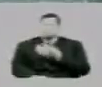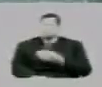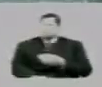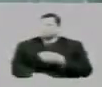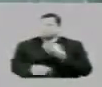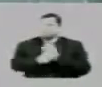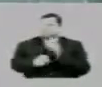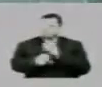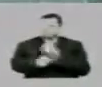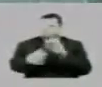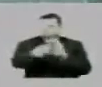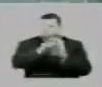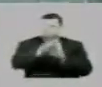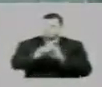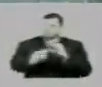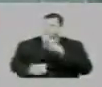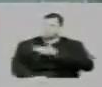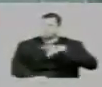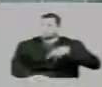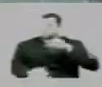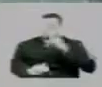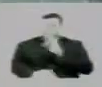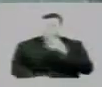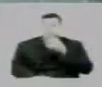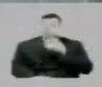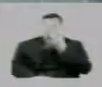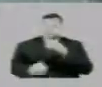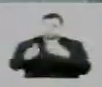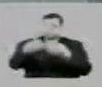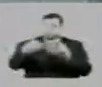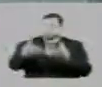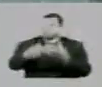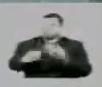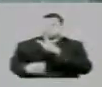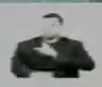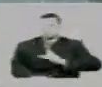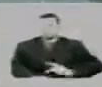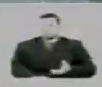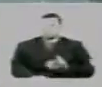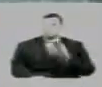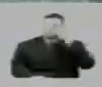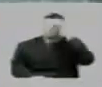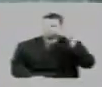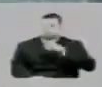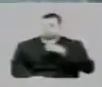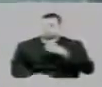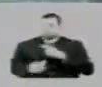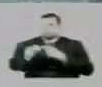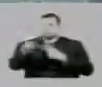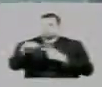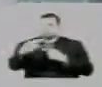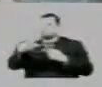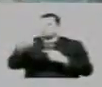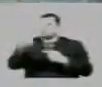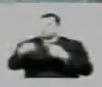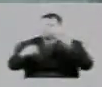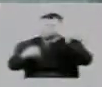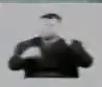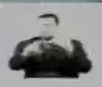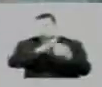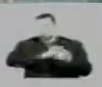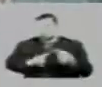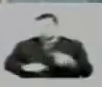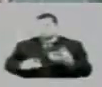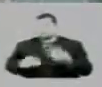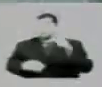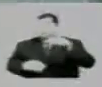do Tribunal de Contas da União e do Ministério Público Federal. Então, eu faço esse apelo, senhora presidente. Amanhã haverá audiência às 8h30. Eu acho que os